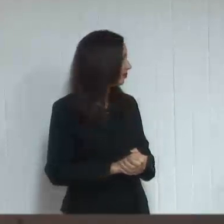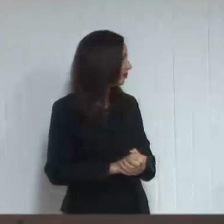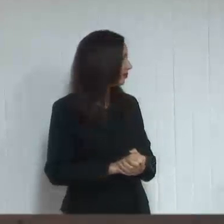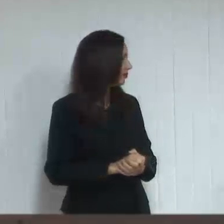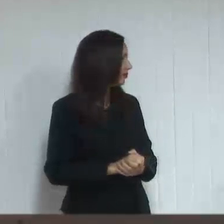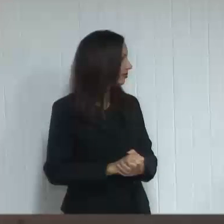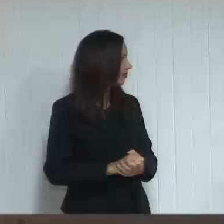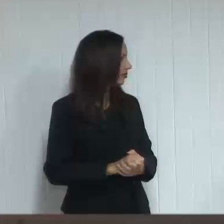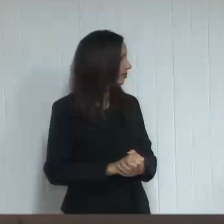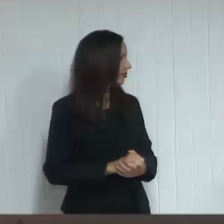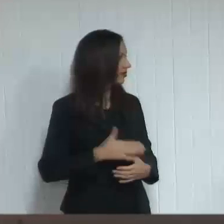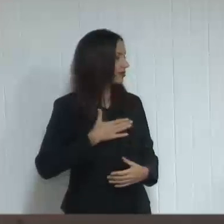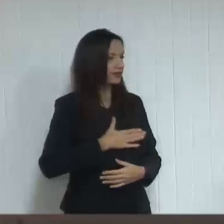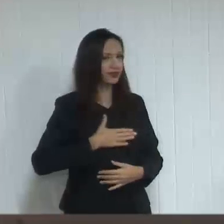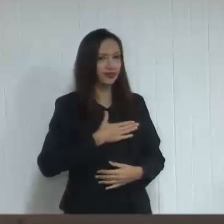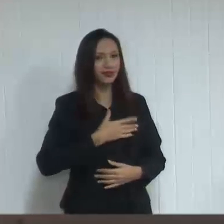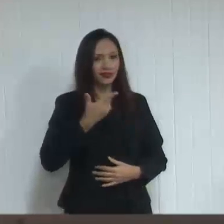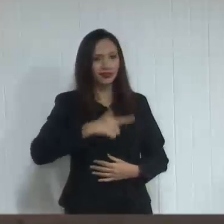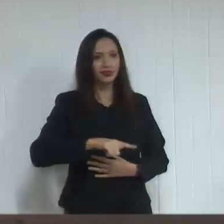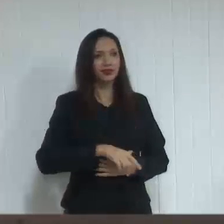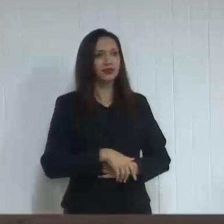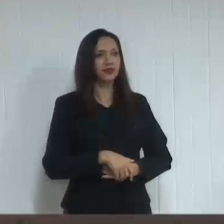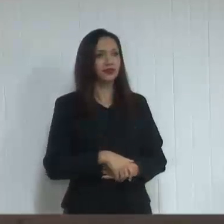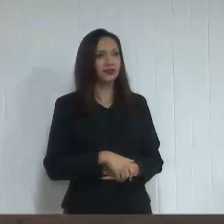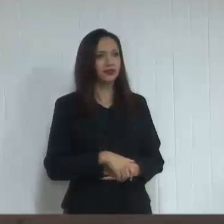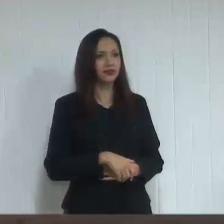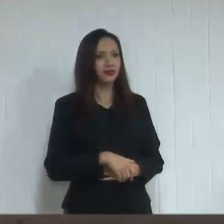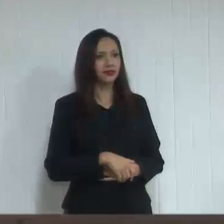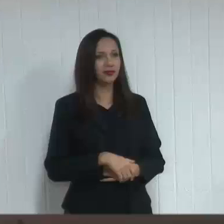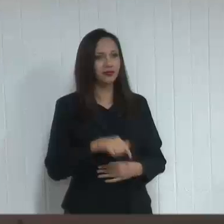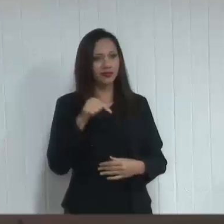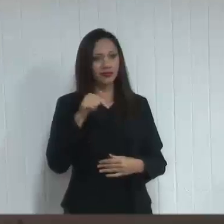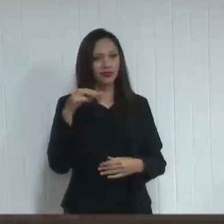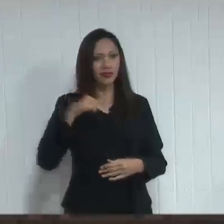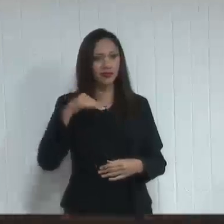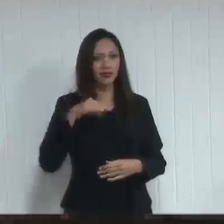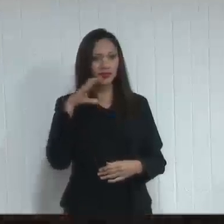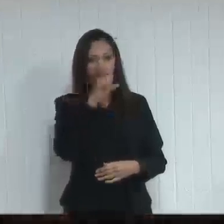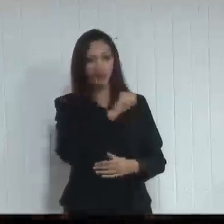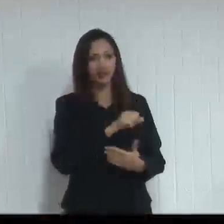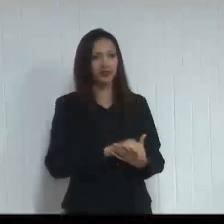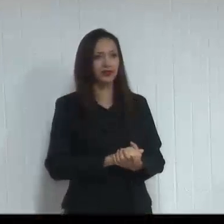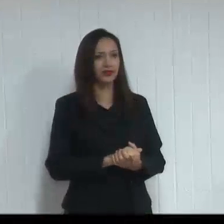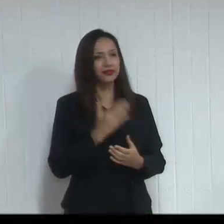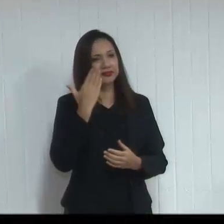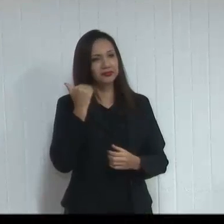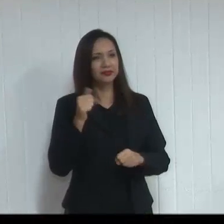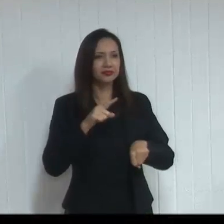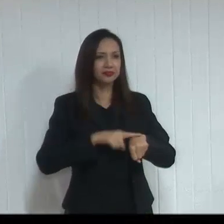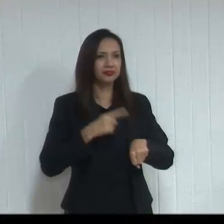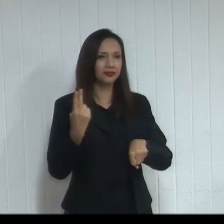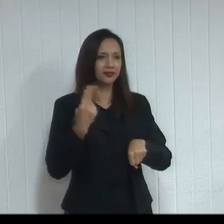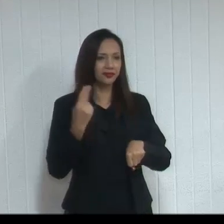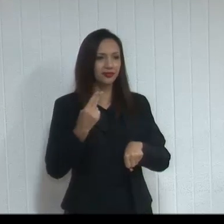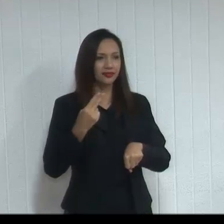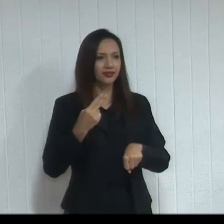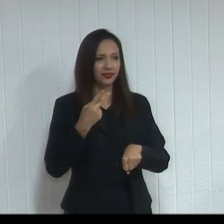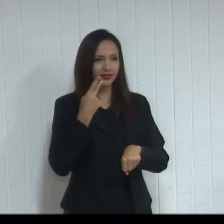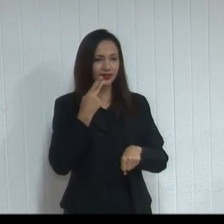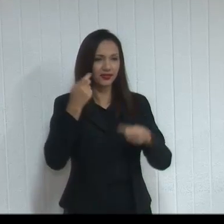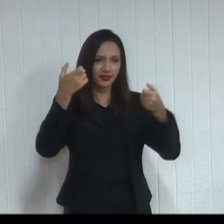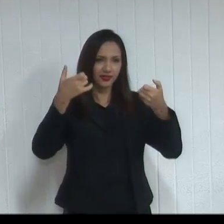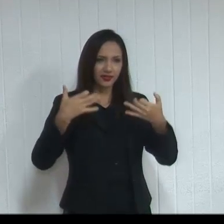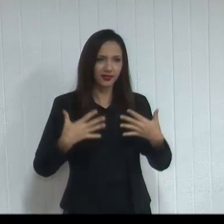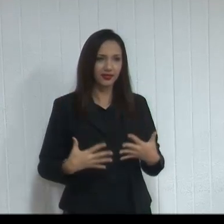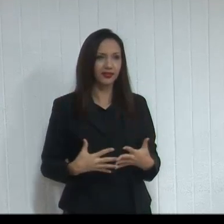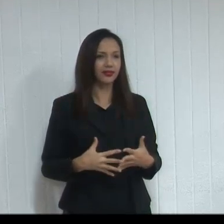Agora, eu vou fazer questão de... Pode colocar já? Eu vou tentar nesses 7 minutos, eu sabia que não ia dar tempo durante a minha fase de